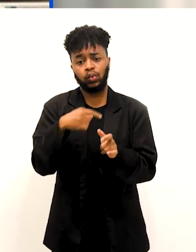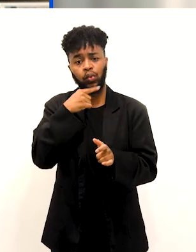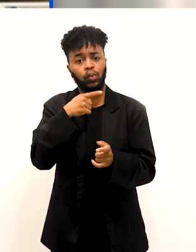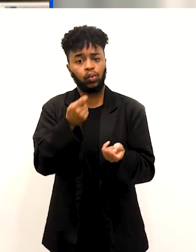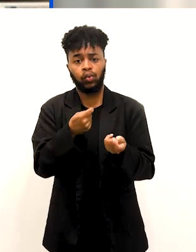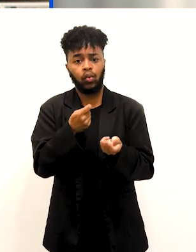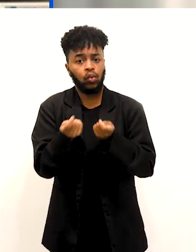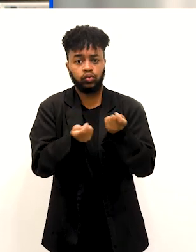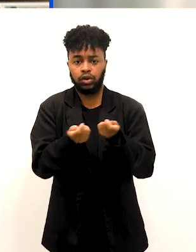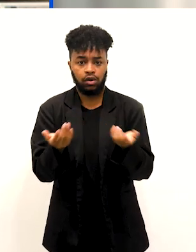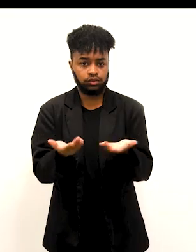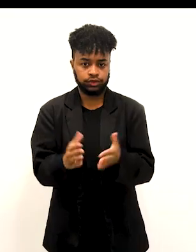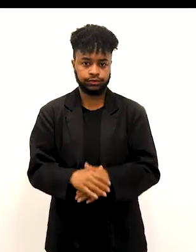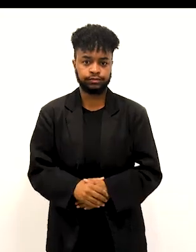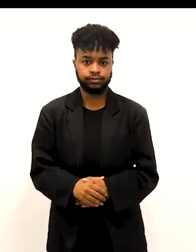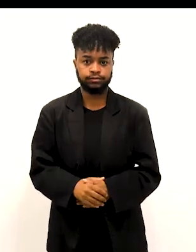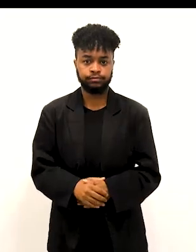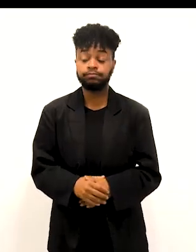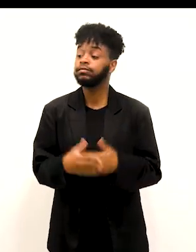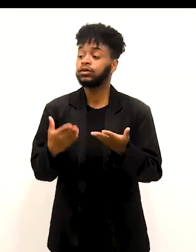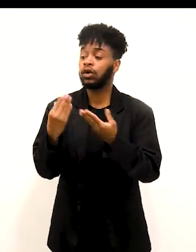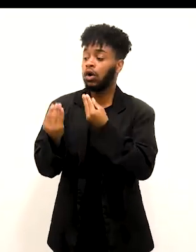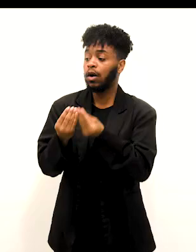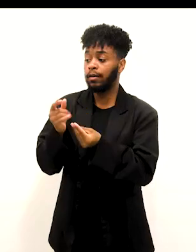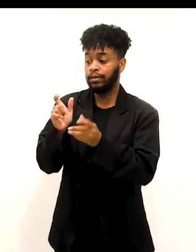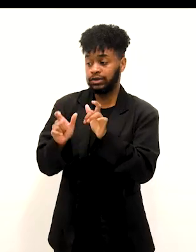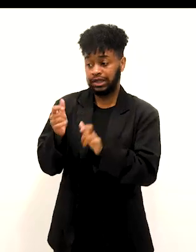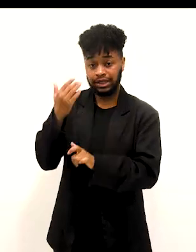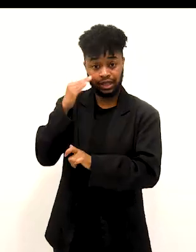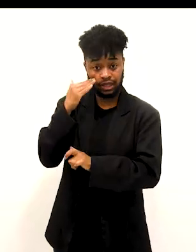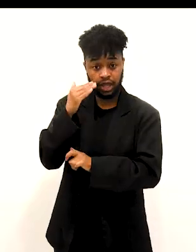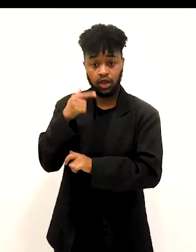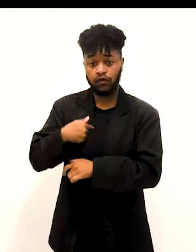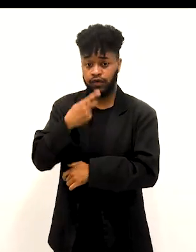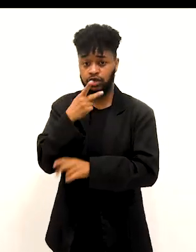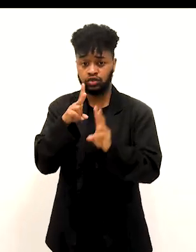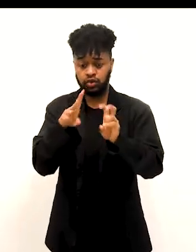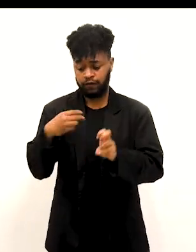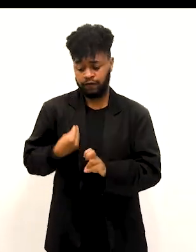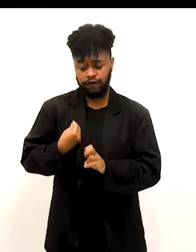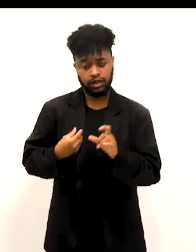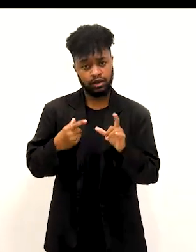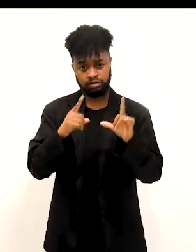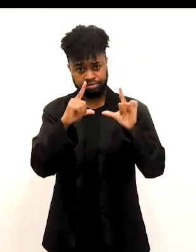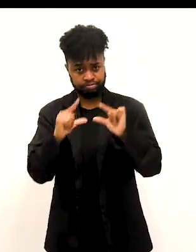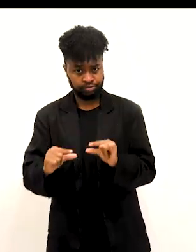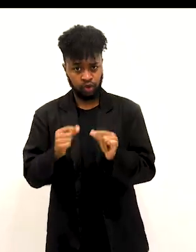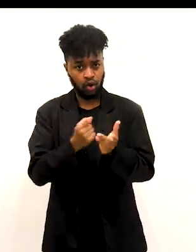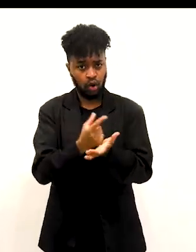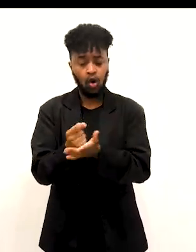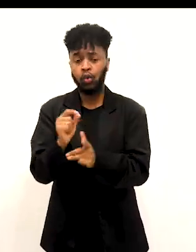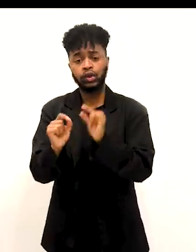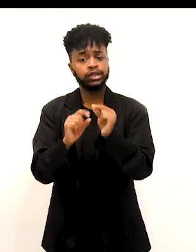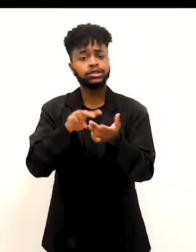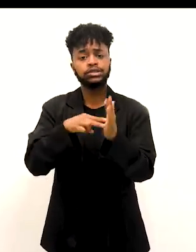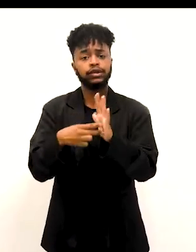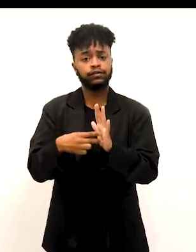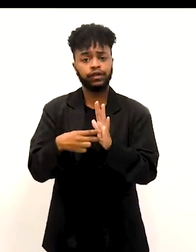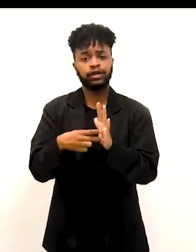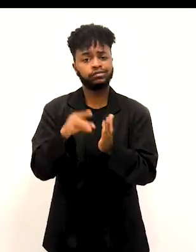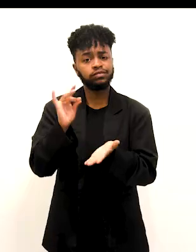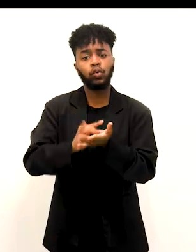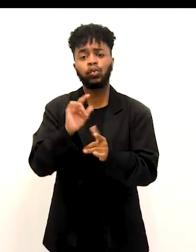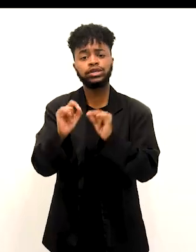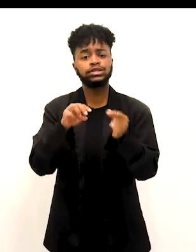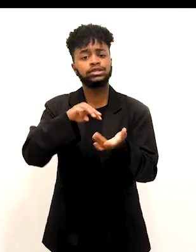perderem o controle hoje em dia. Agora, Gustavo, para as pessoas entenderem, a gente está falando aqui de minimalismo, né? Um estilo de vida minimalista. O que é,